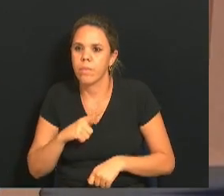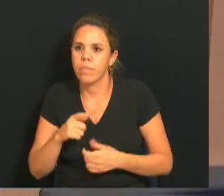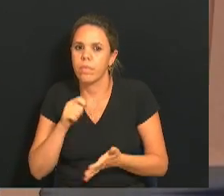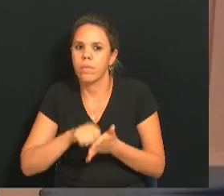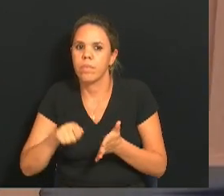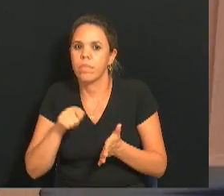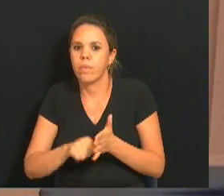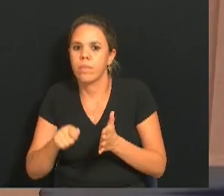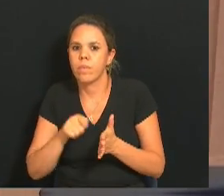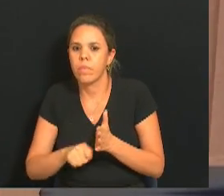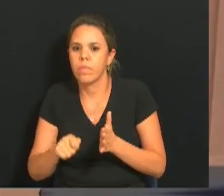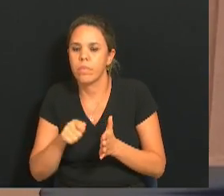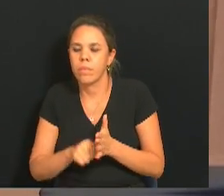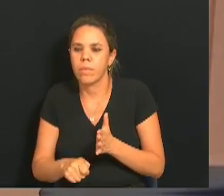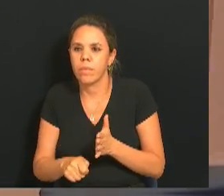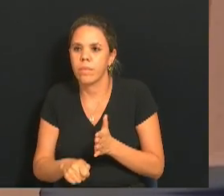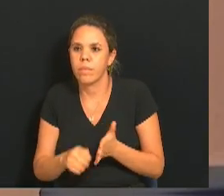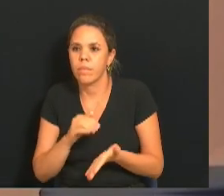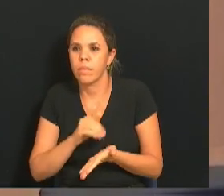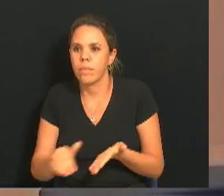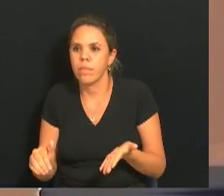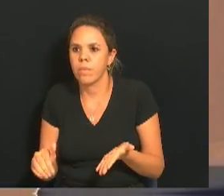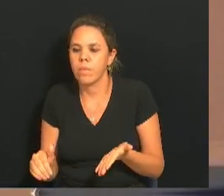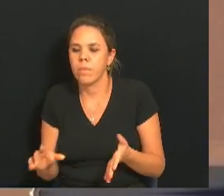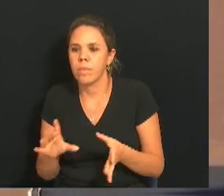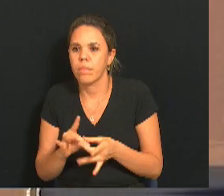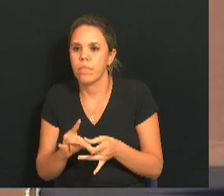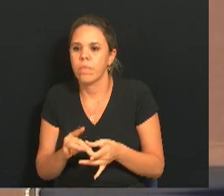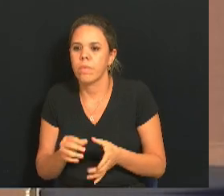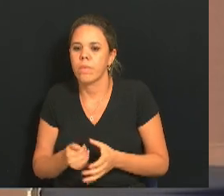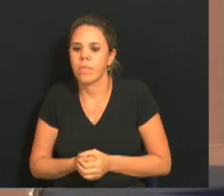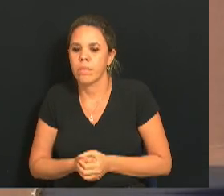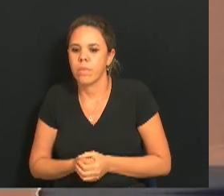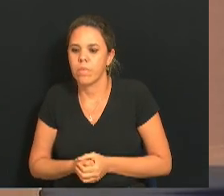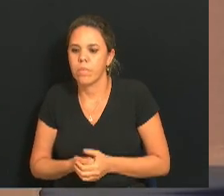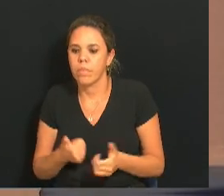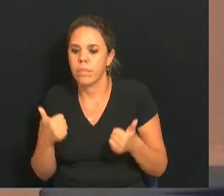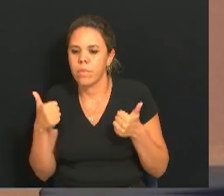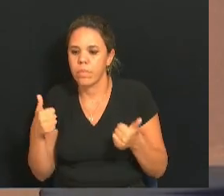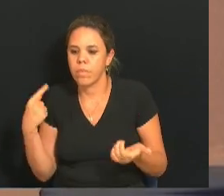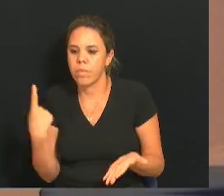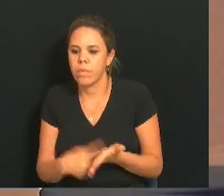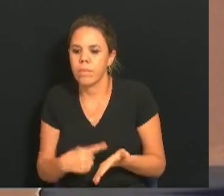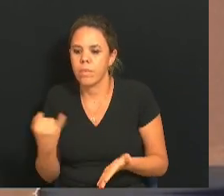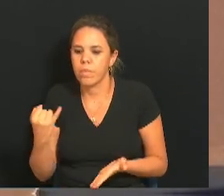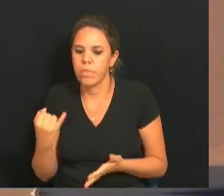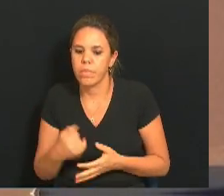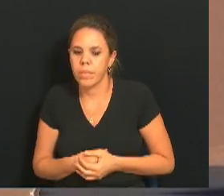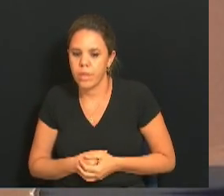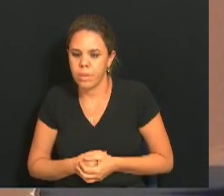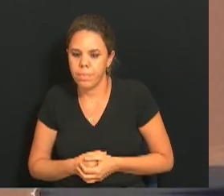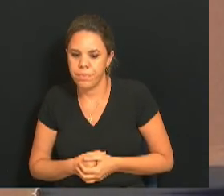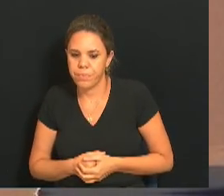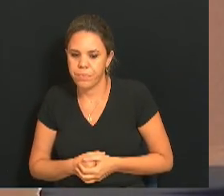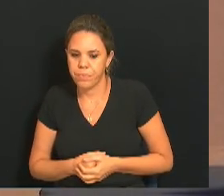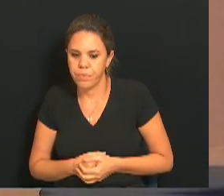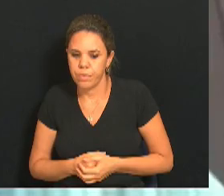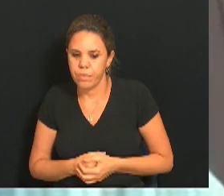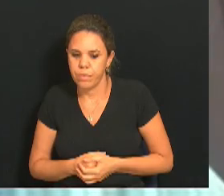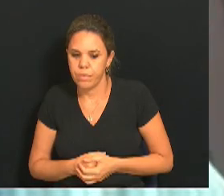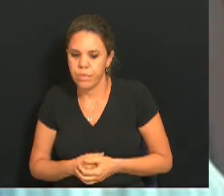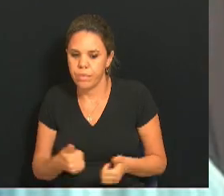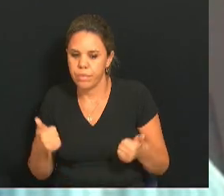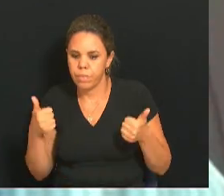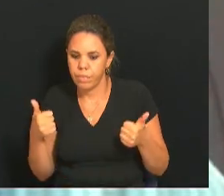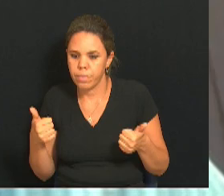assinarem esse relatório em conjunto com a gente. Perfeito, importante essa observação. Tudo bem,